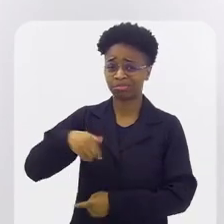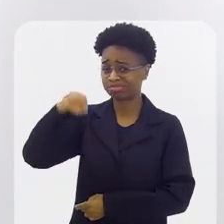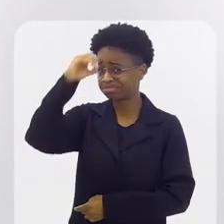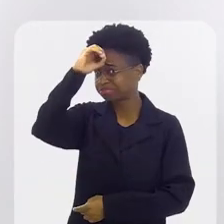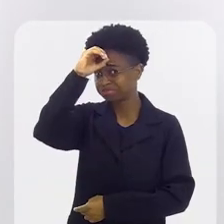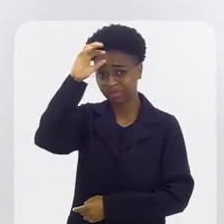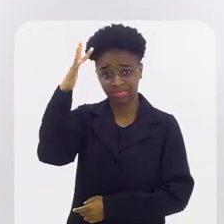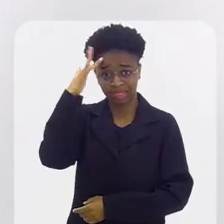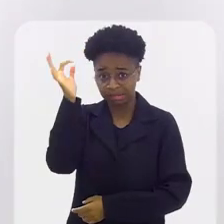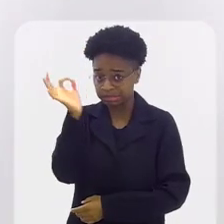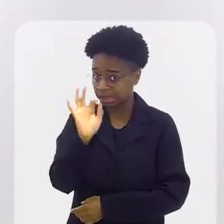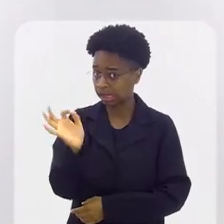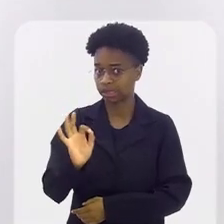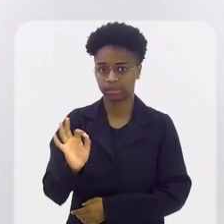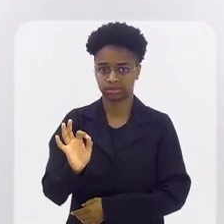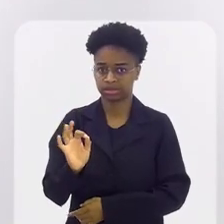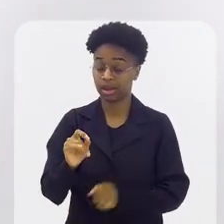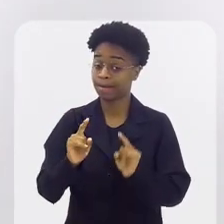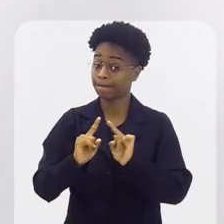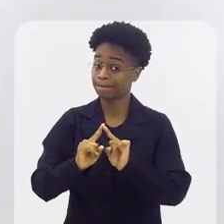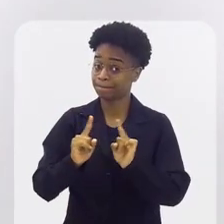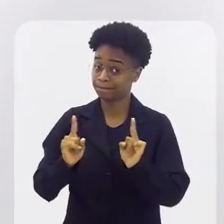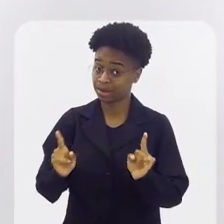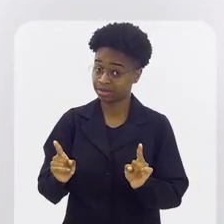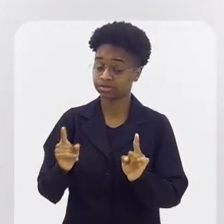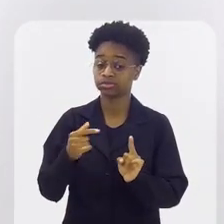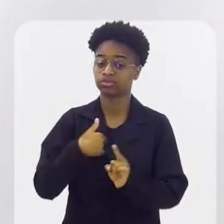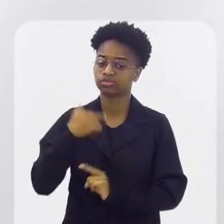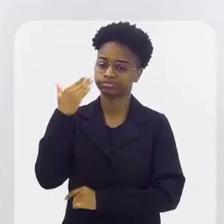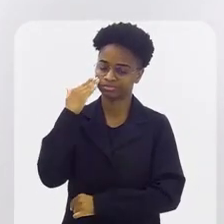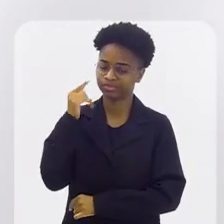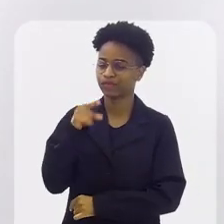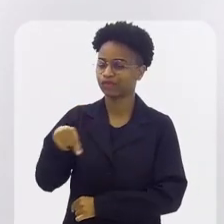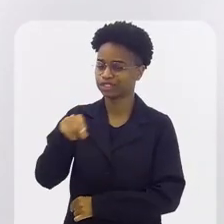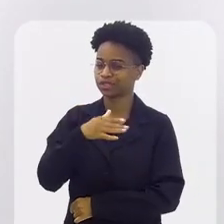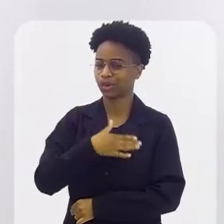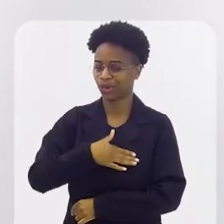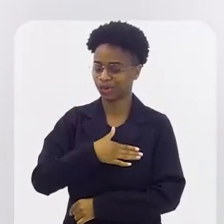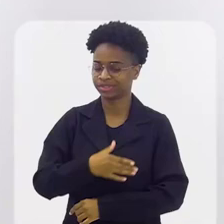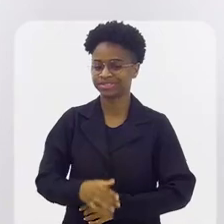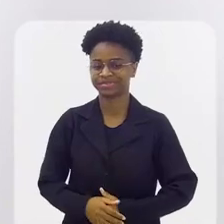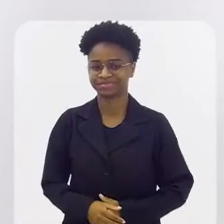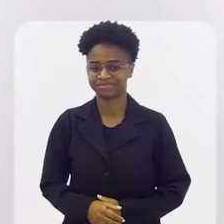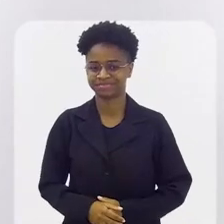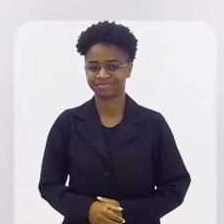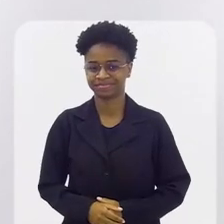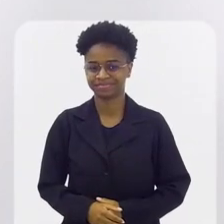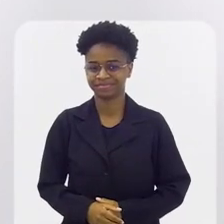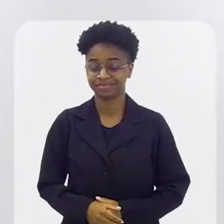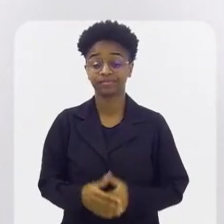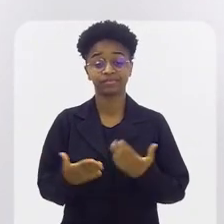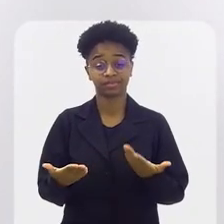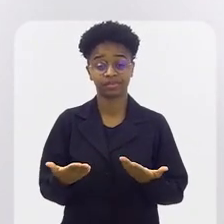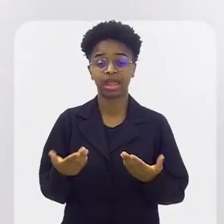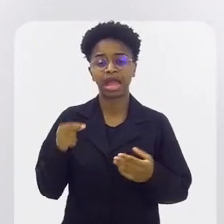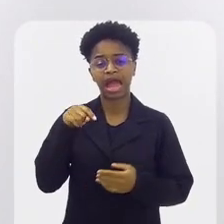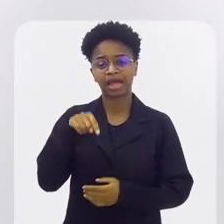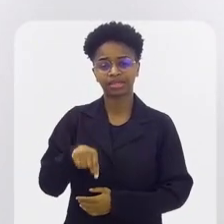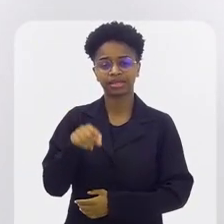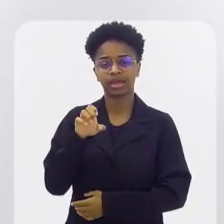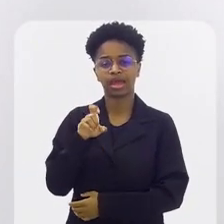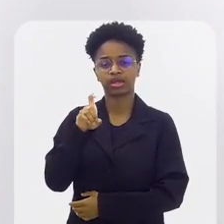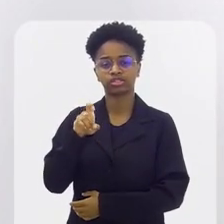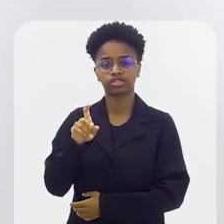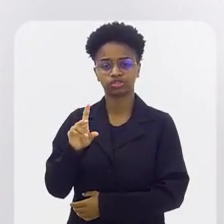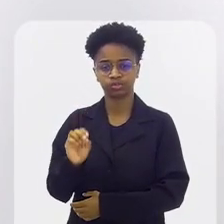algo que eu não entendo mesmo. Mas eu sei que vocês gostam. Bem, o Instituto Expo Religião